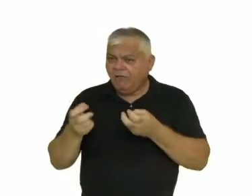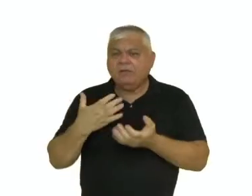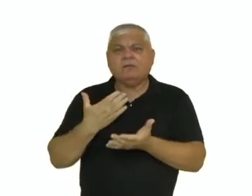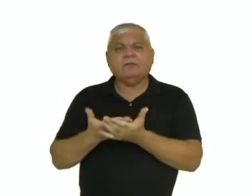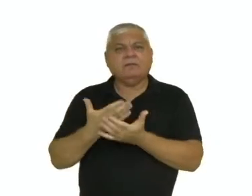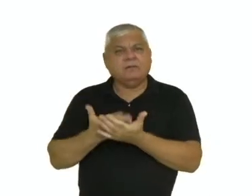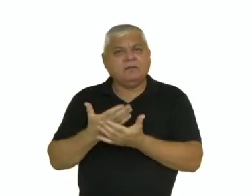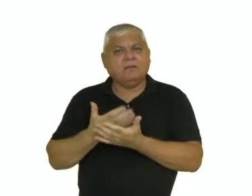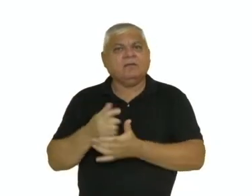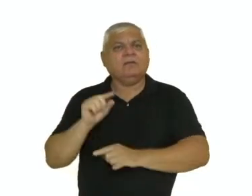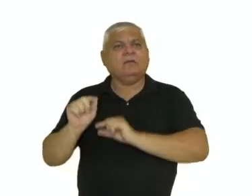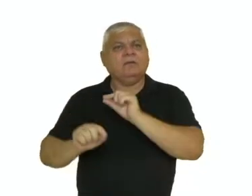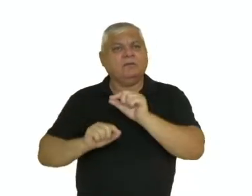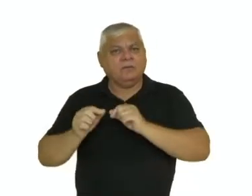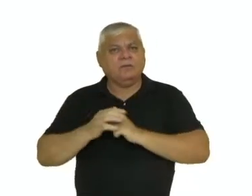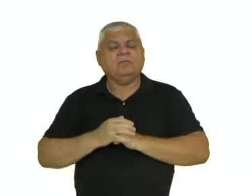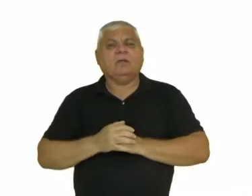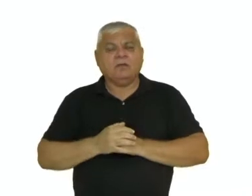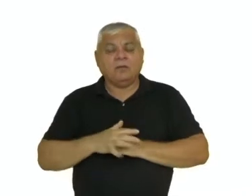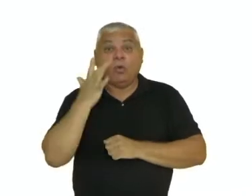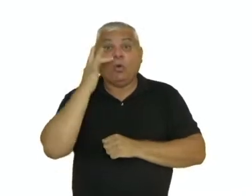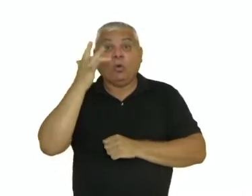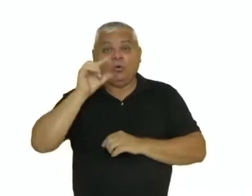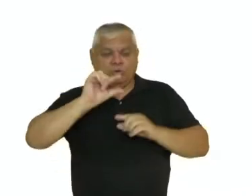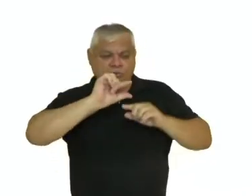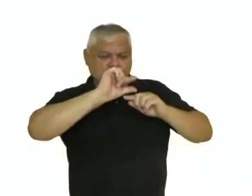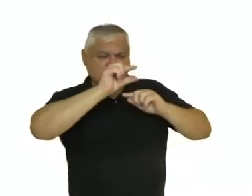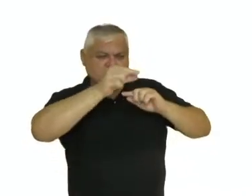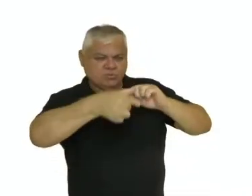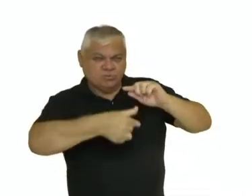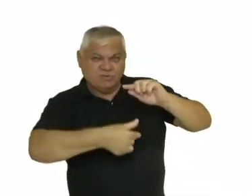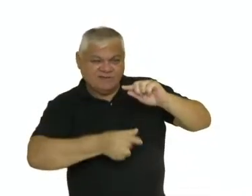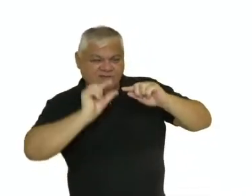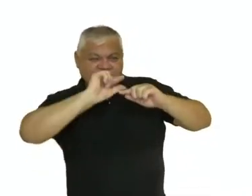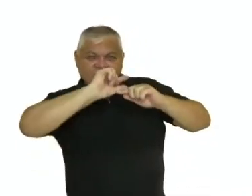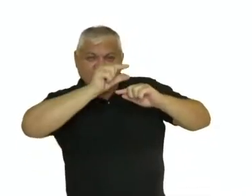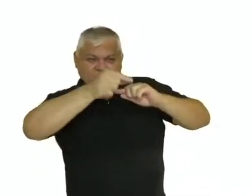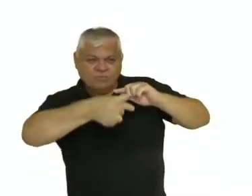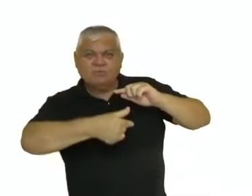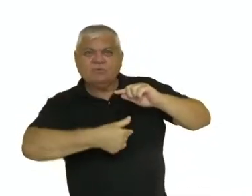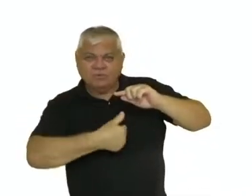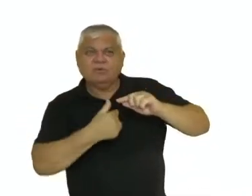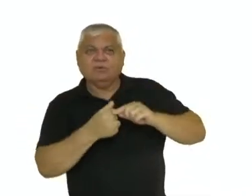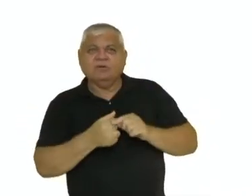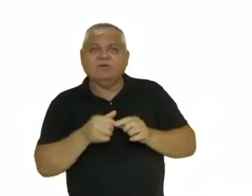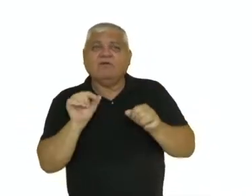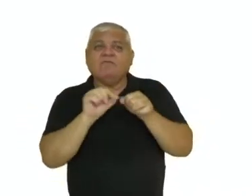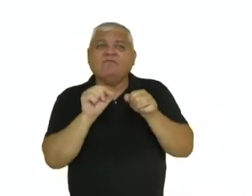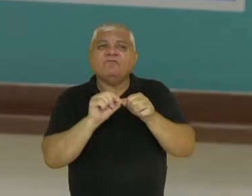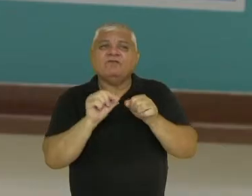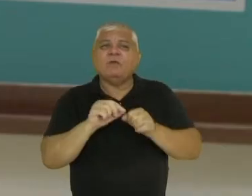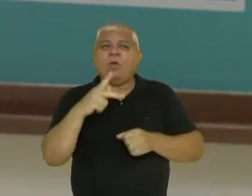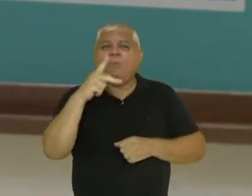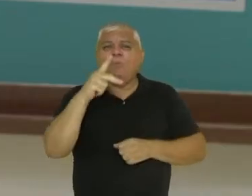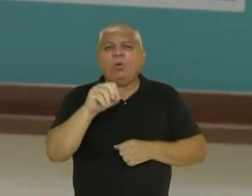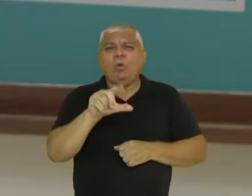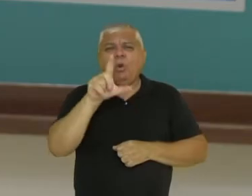em bombardear uma fina folha de ouro com partículas alfas emitidas por polônio, que é um material radioativo.